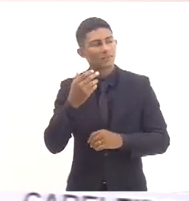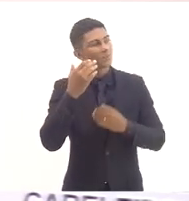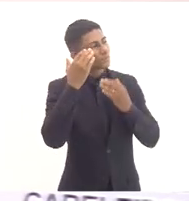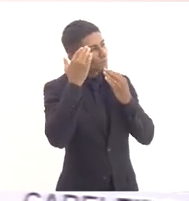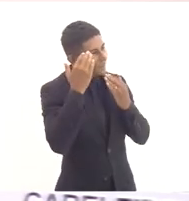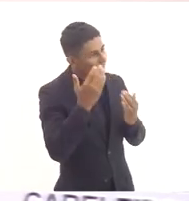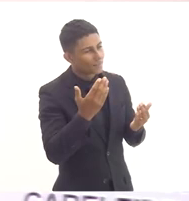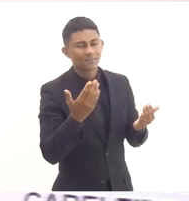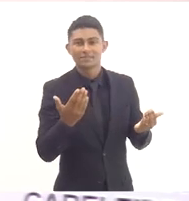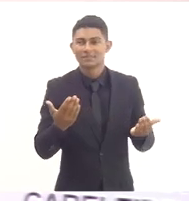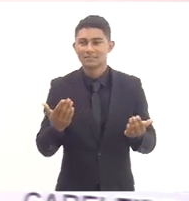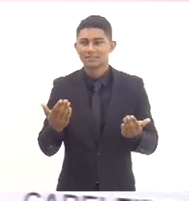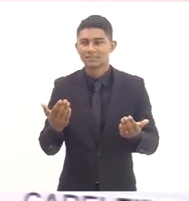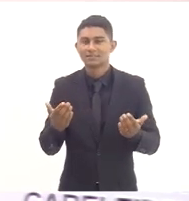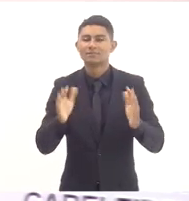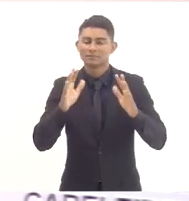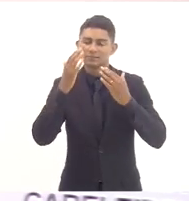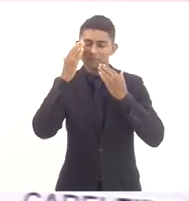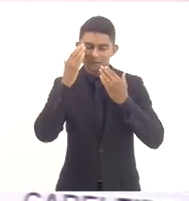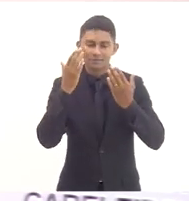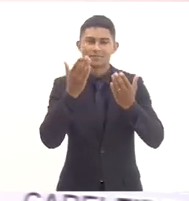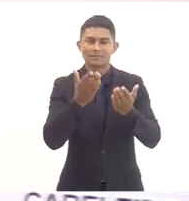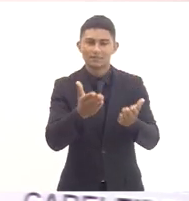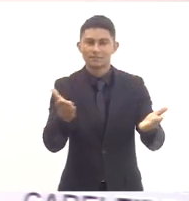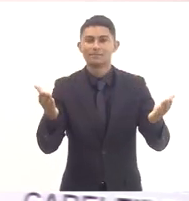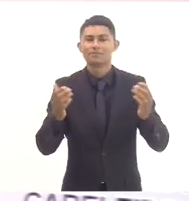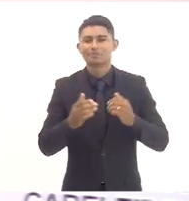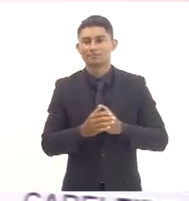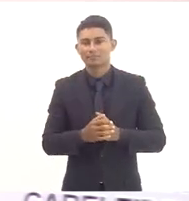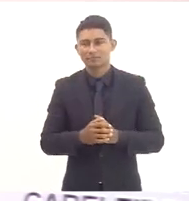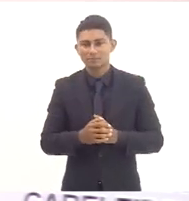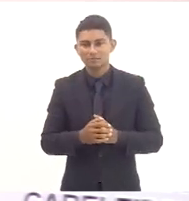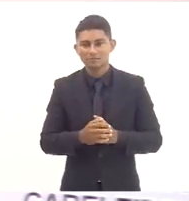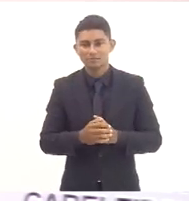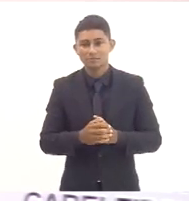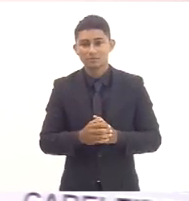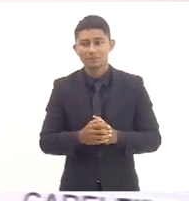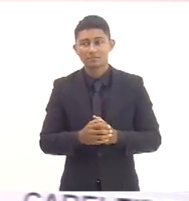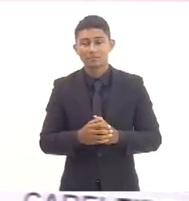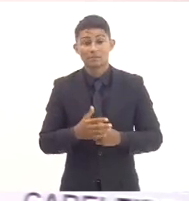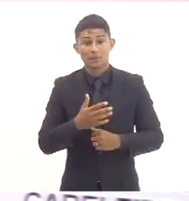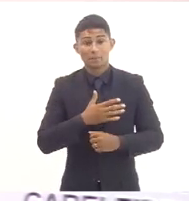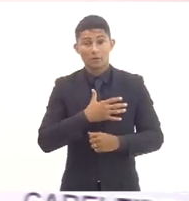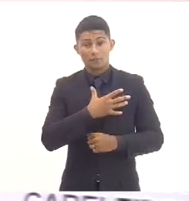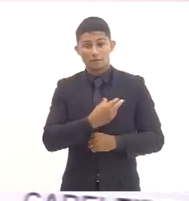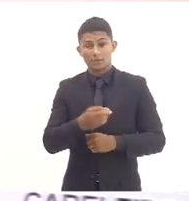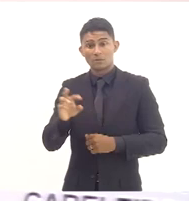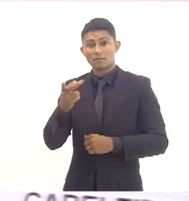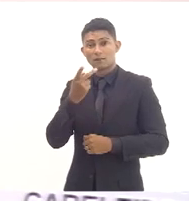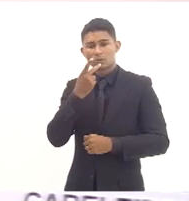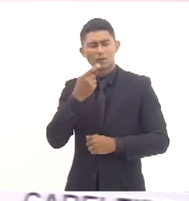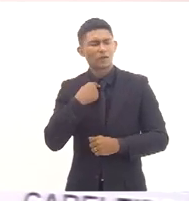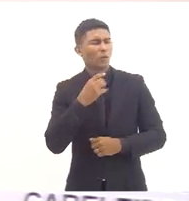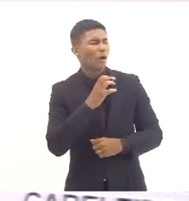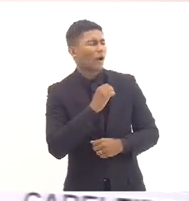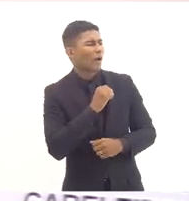e mais obrigado obrigado eu sei que o meu filho nunca disse eu te amo